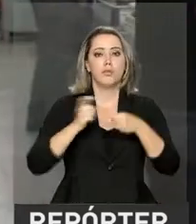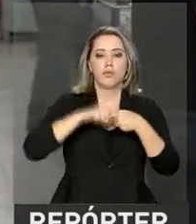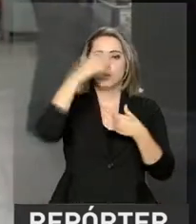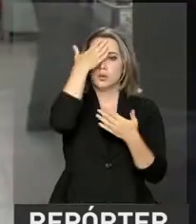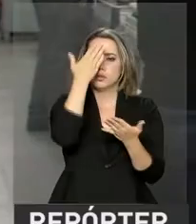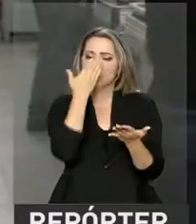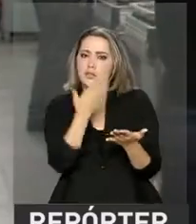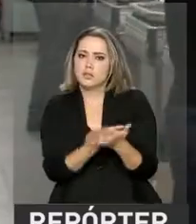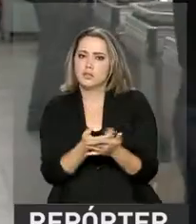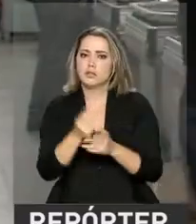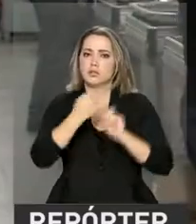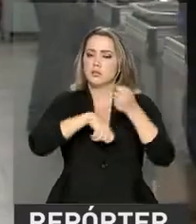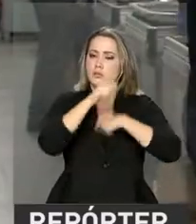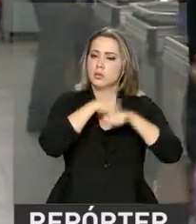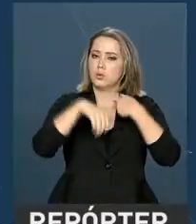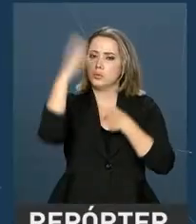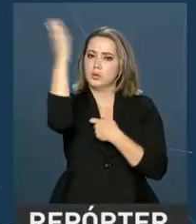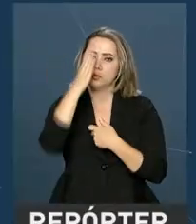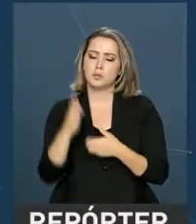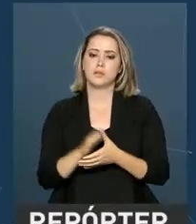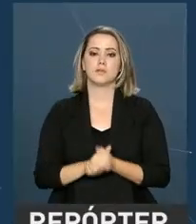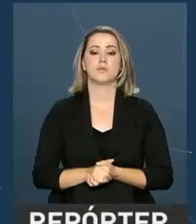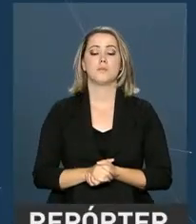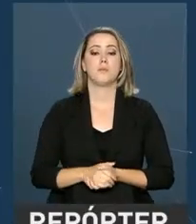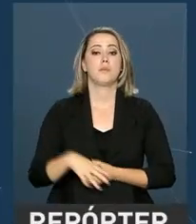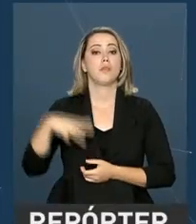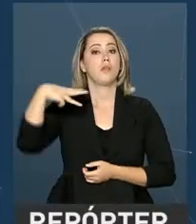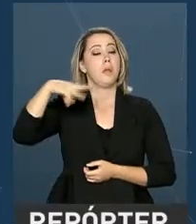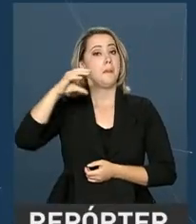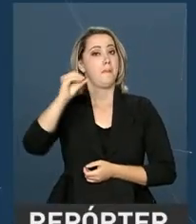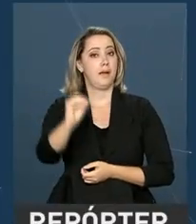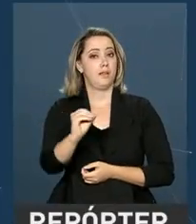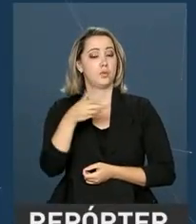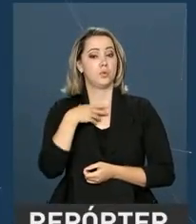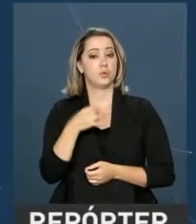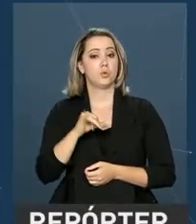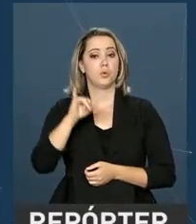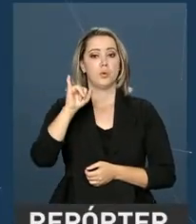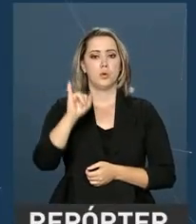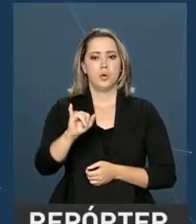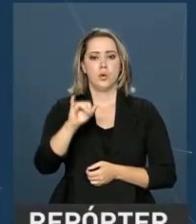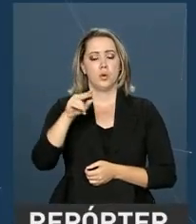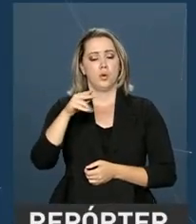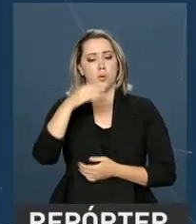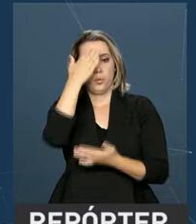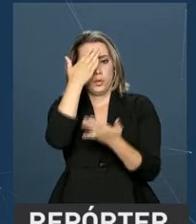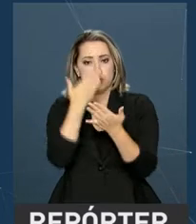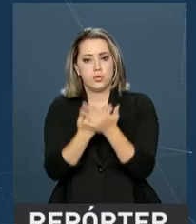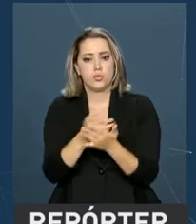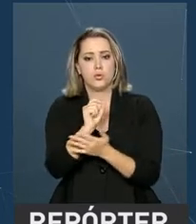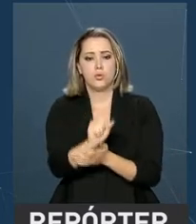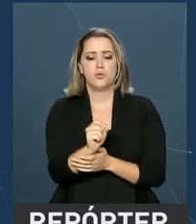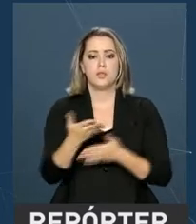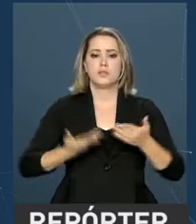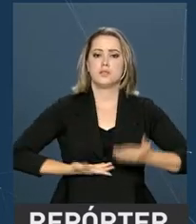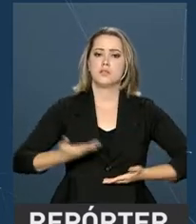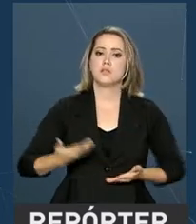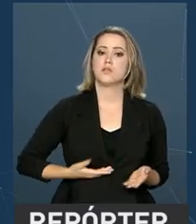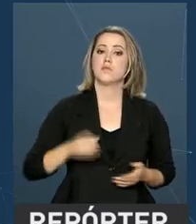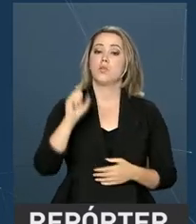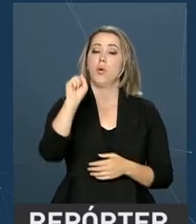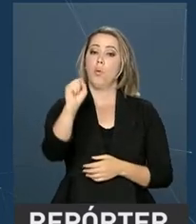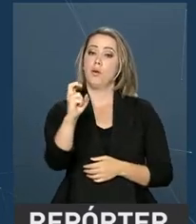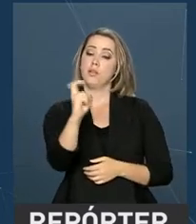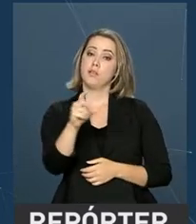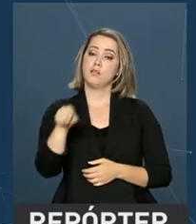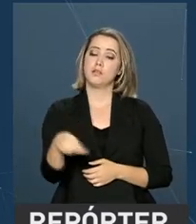da economia brasileira em março deste ano o índice de confiança do setor de serviços chegou a